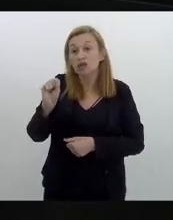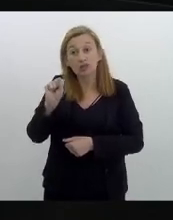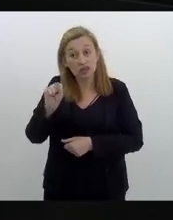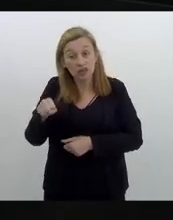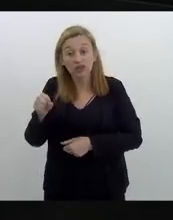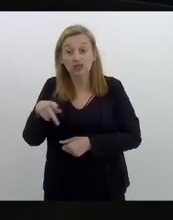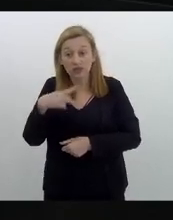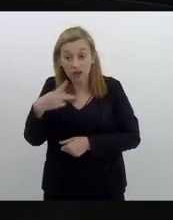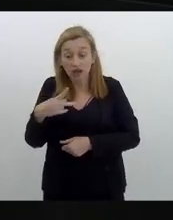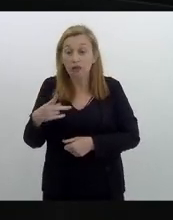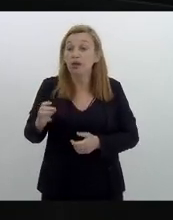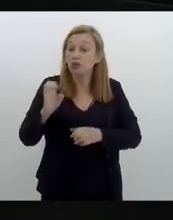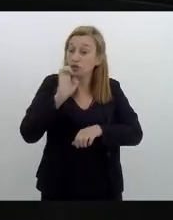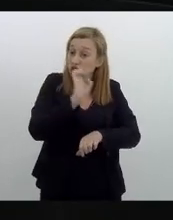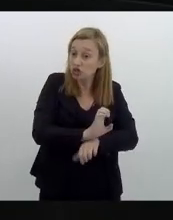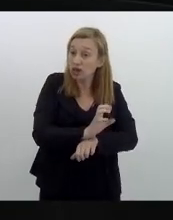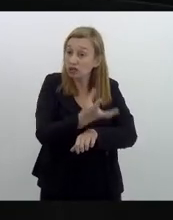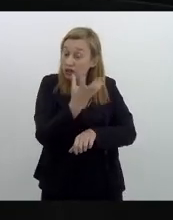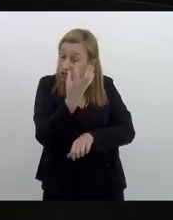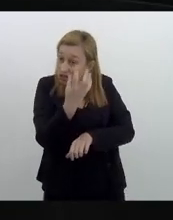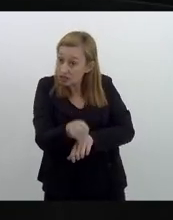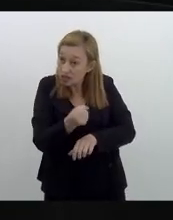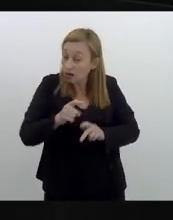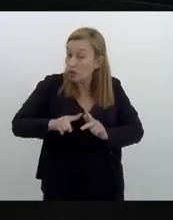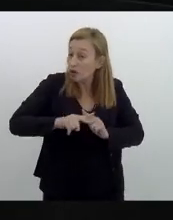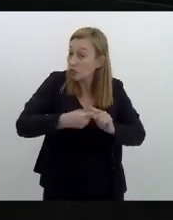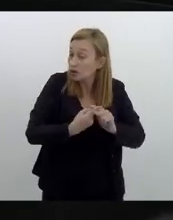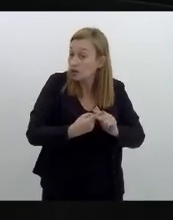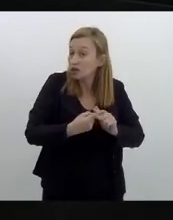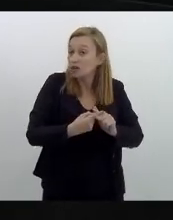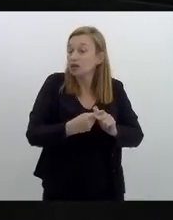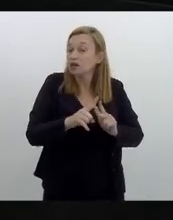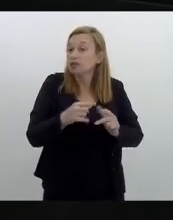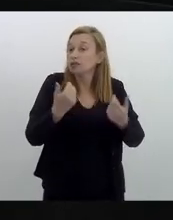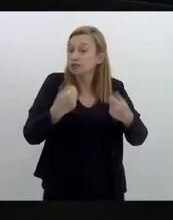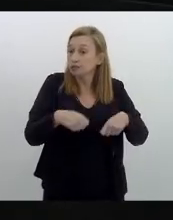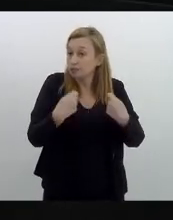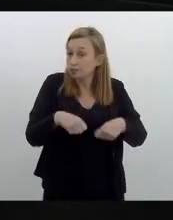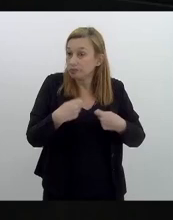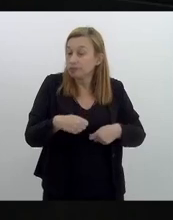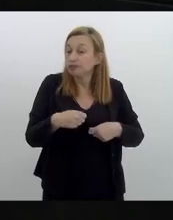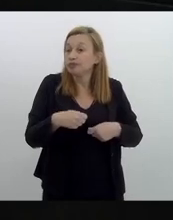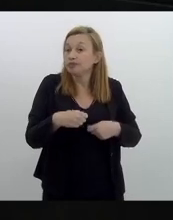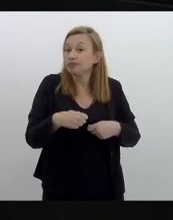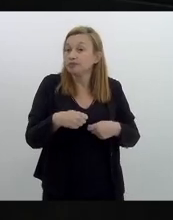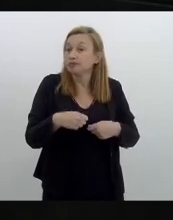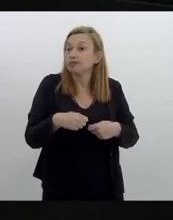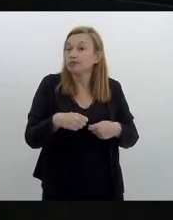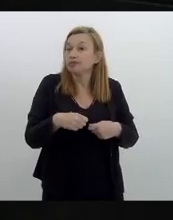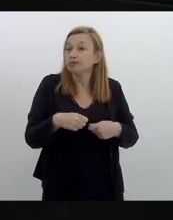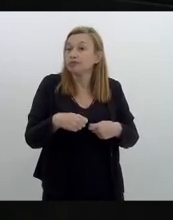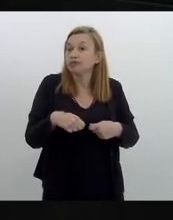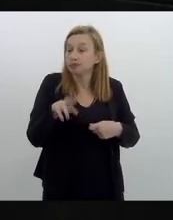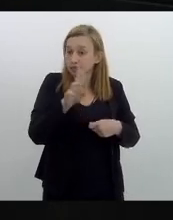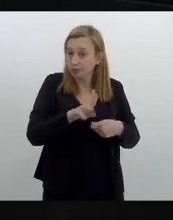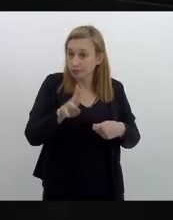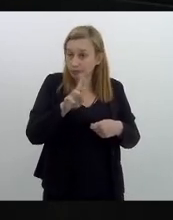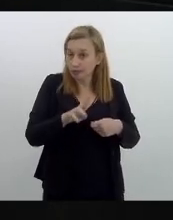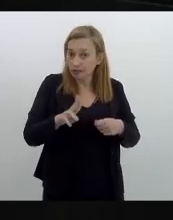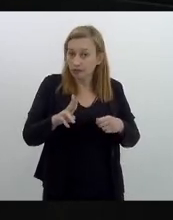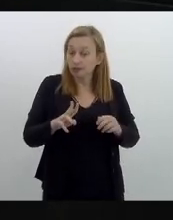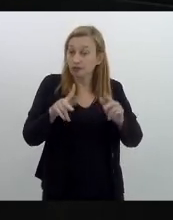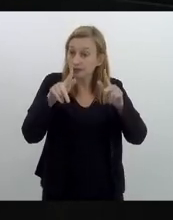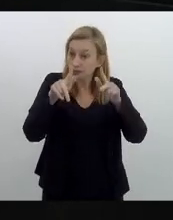para o Estado Aderir Que é o que regulamentou A gente tem que Utilizar os mesmos